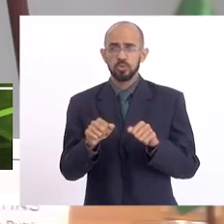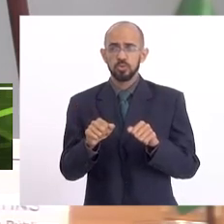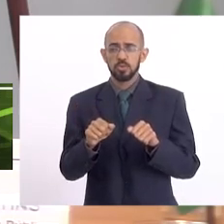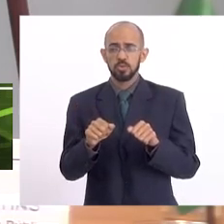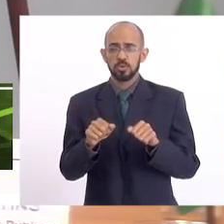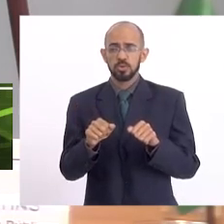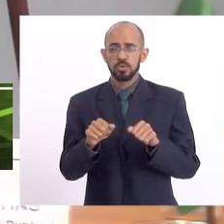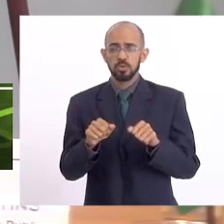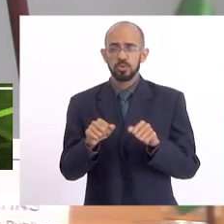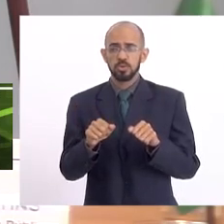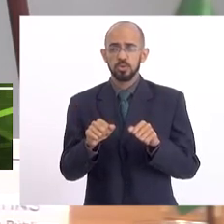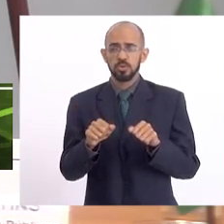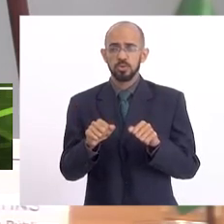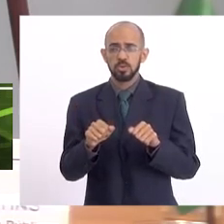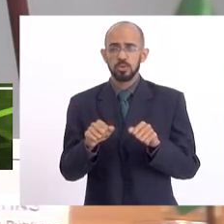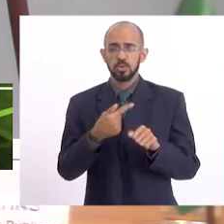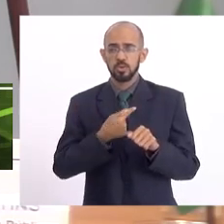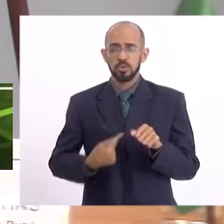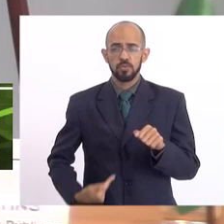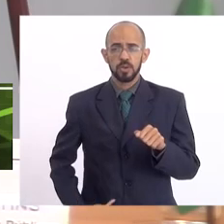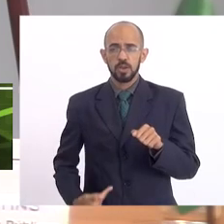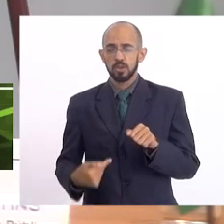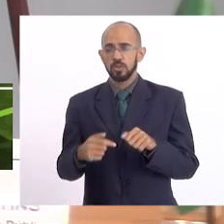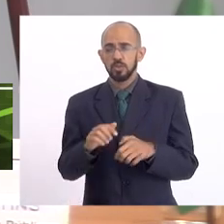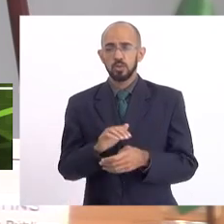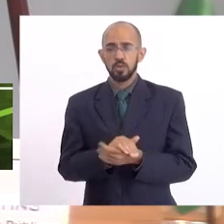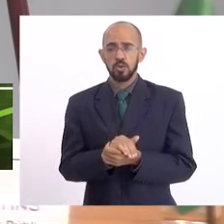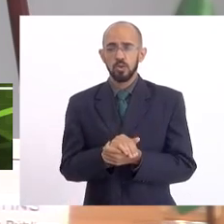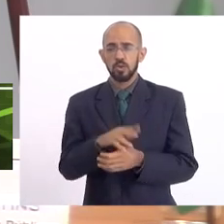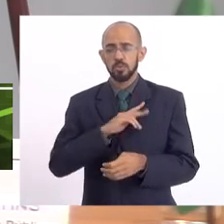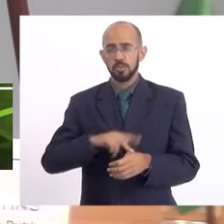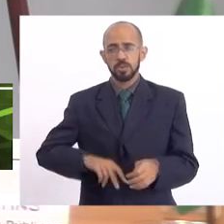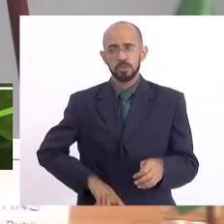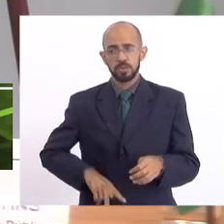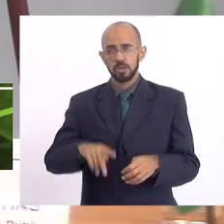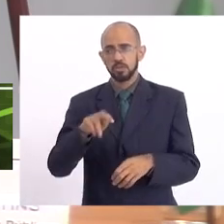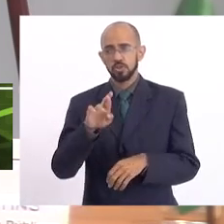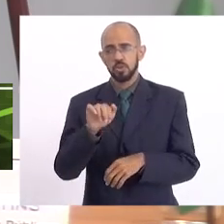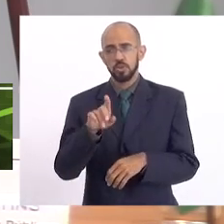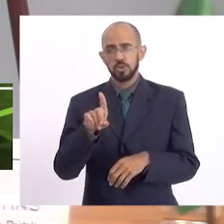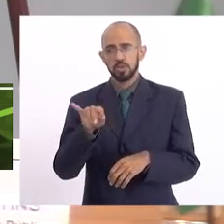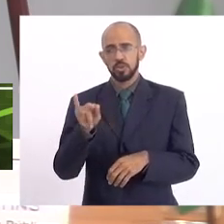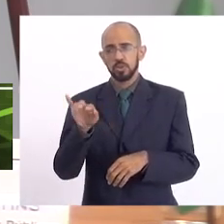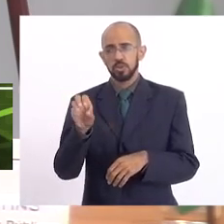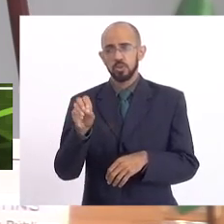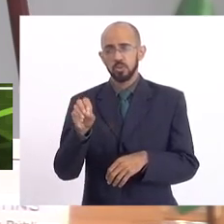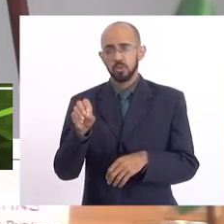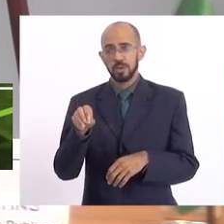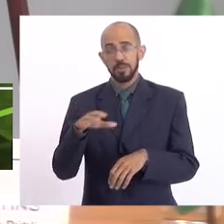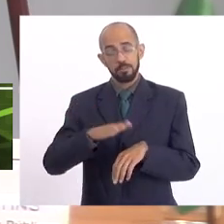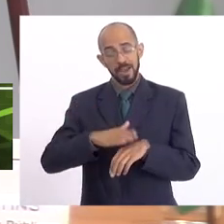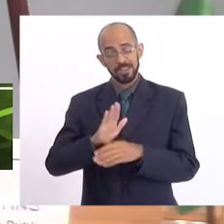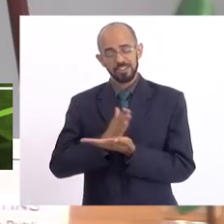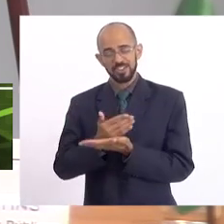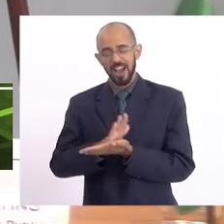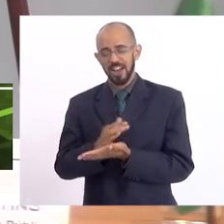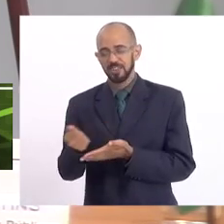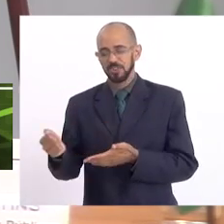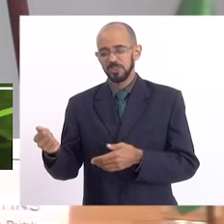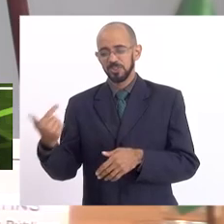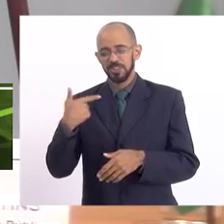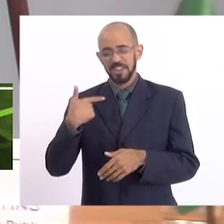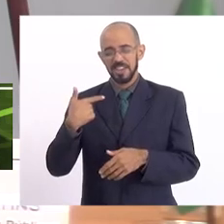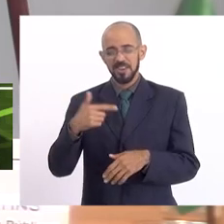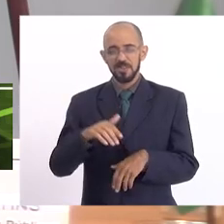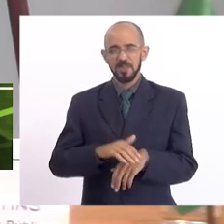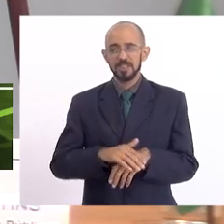lá com o governador, tanto eu como o presidente Rodrigo Amorim, que é mais chato do que eu, vamos conseguir. Ele está